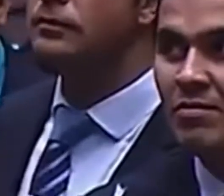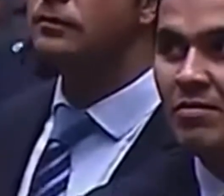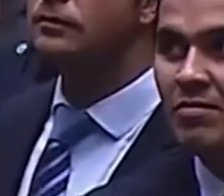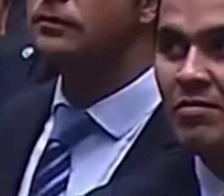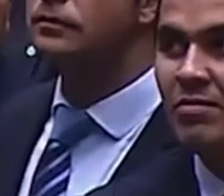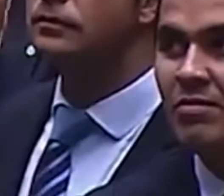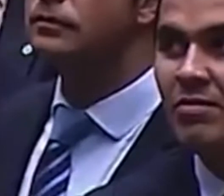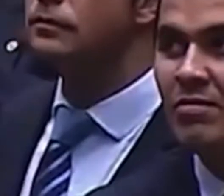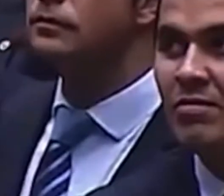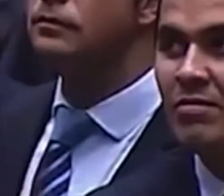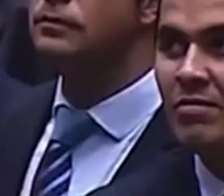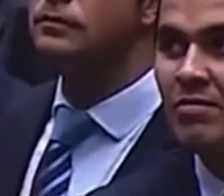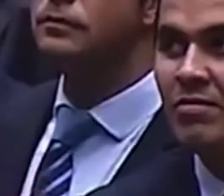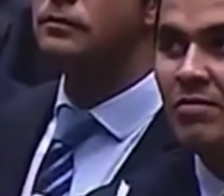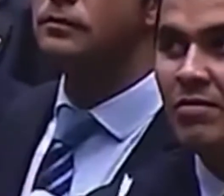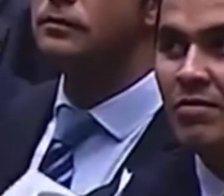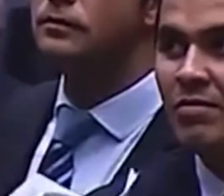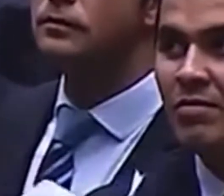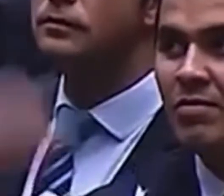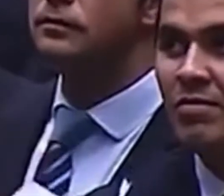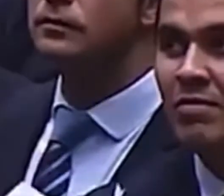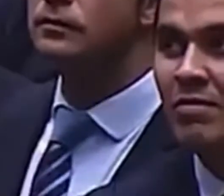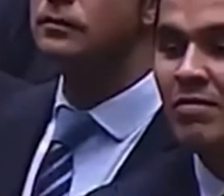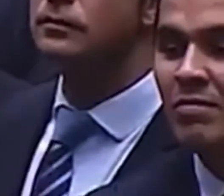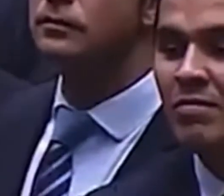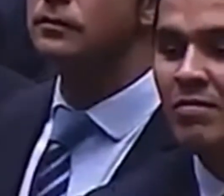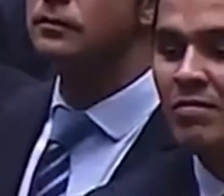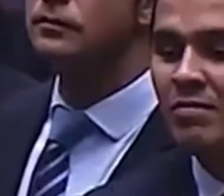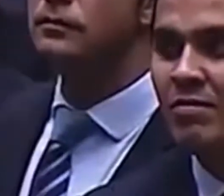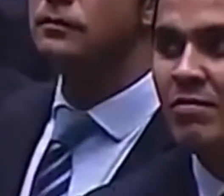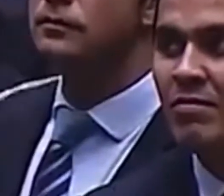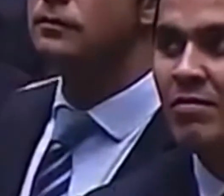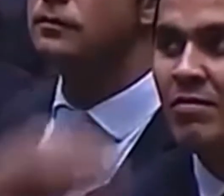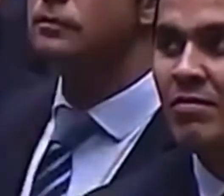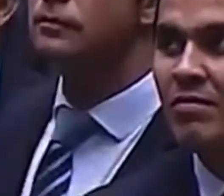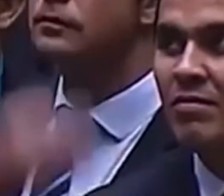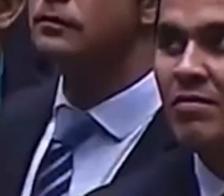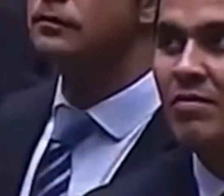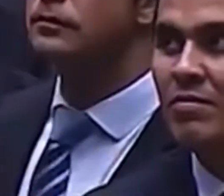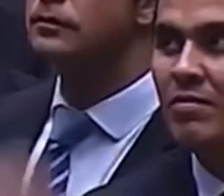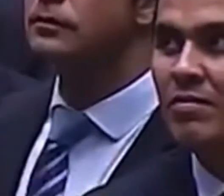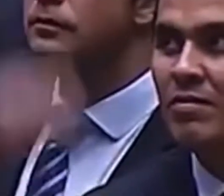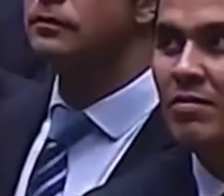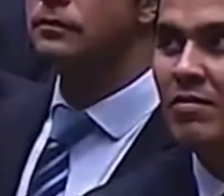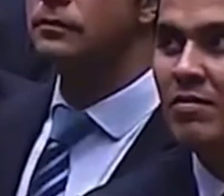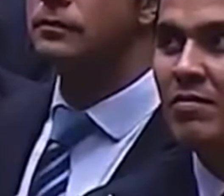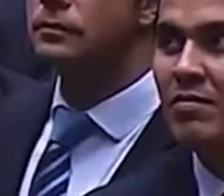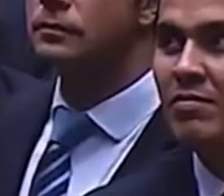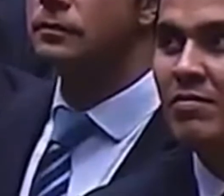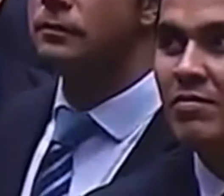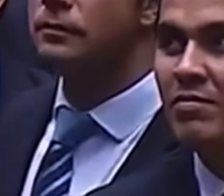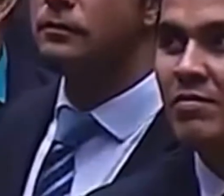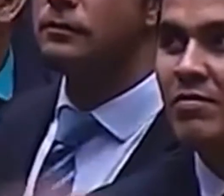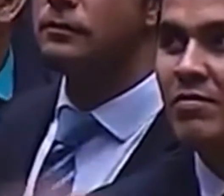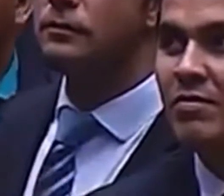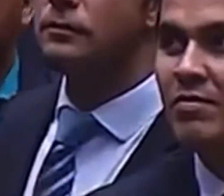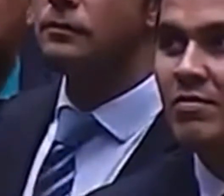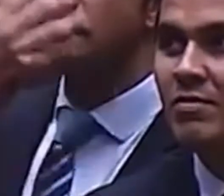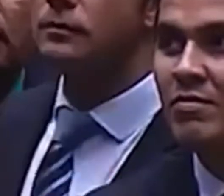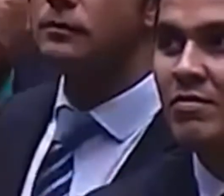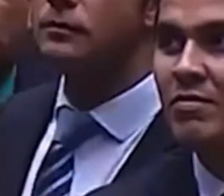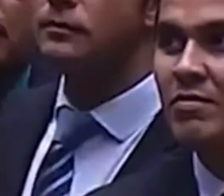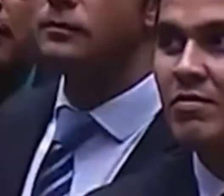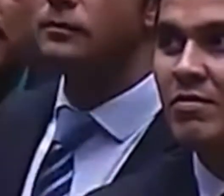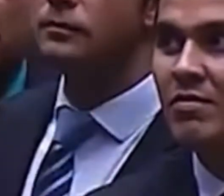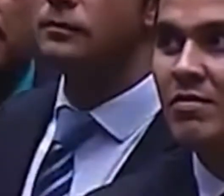Carlos Prestes, voto por Olga Benário, voto por Brizola e Darcy Ribeiro, eu voto